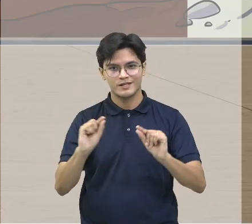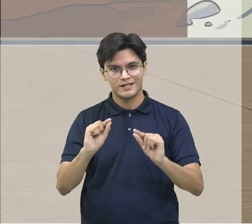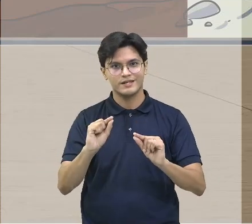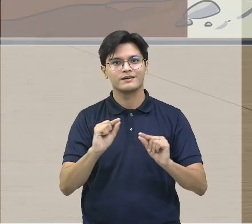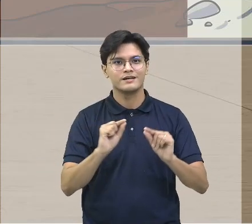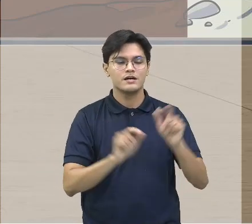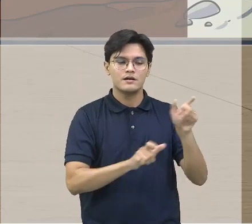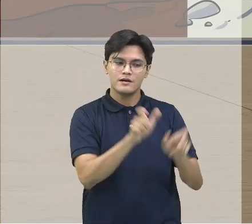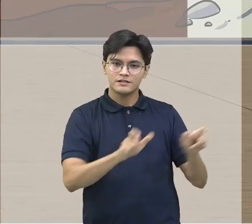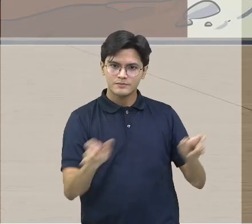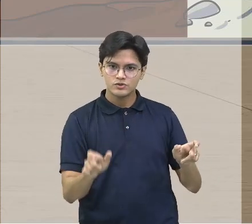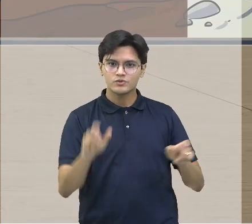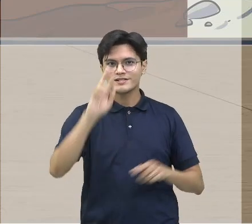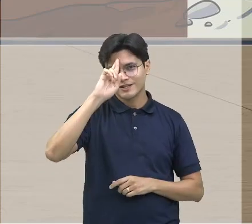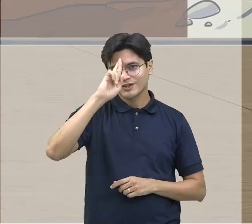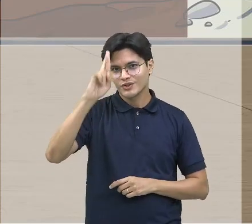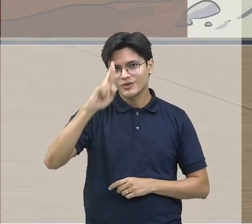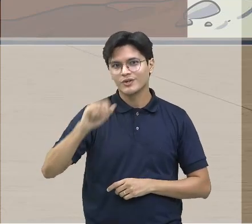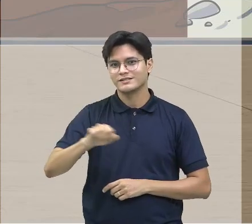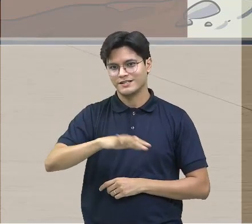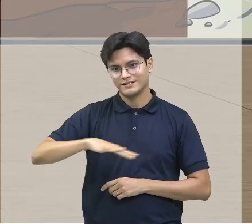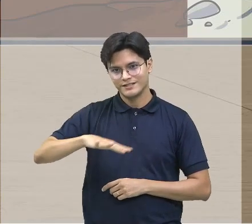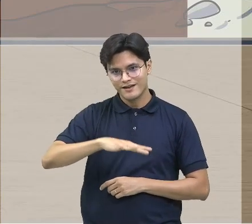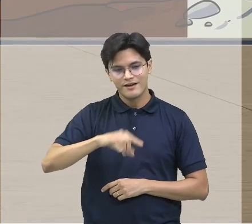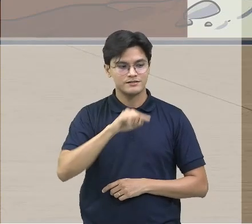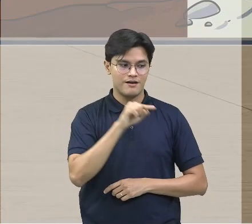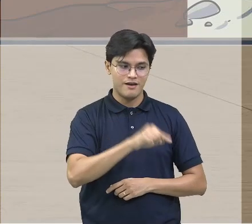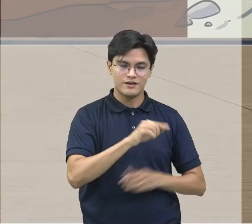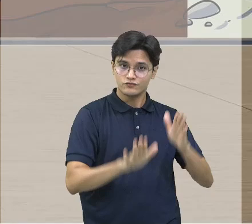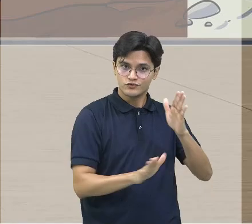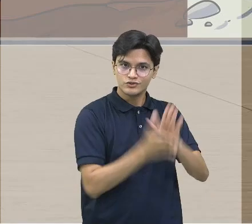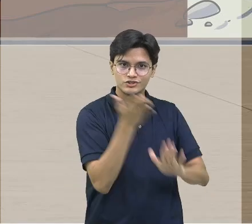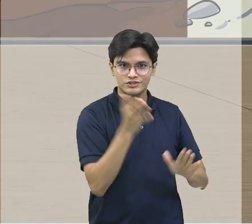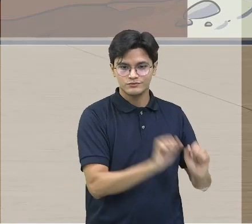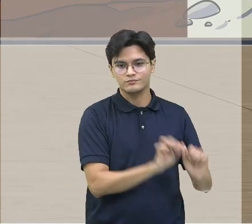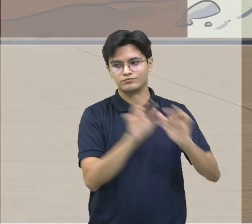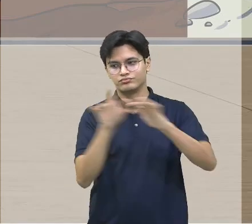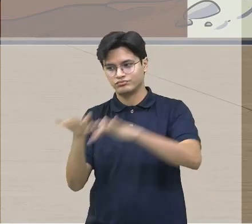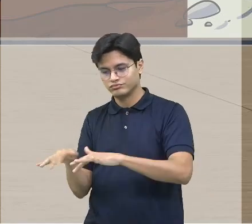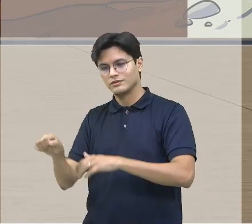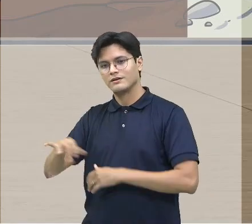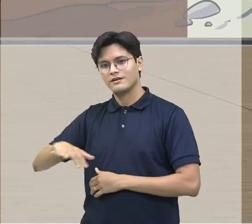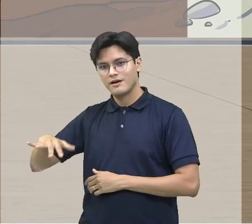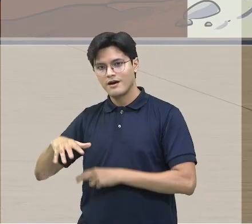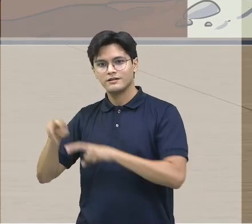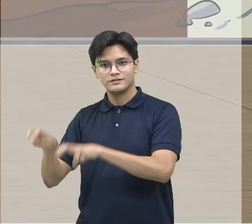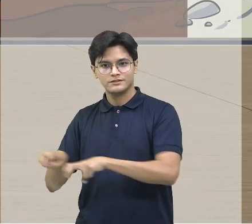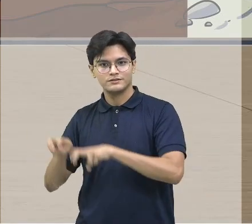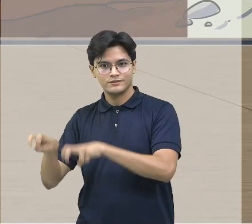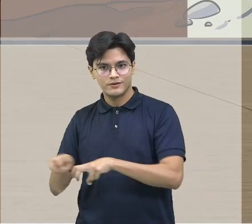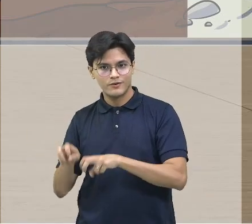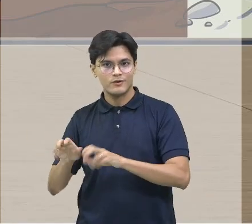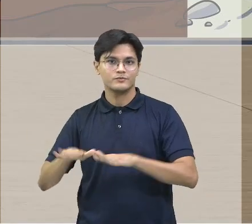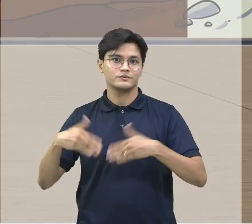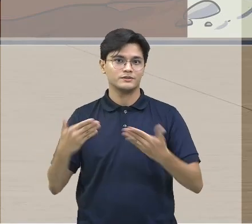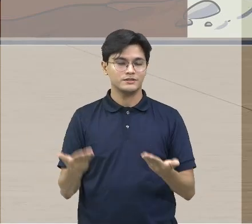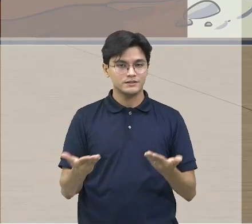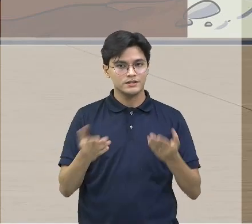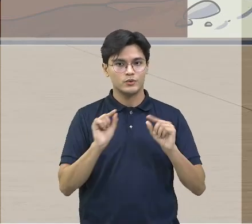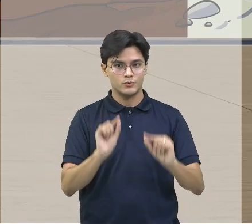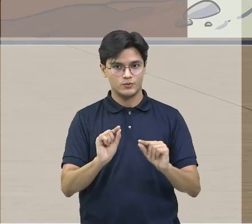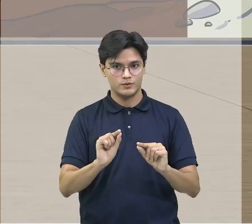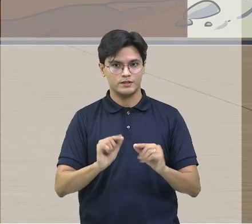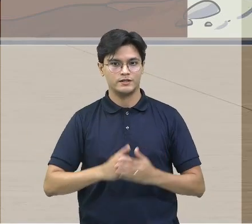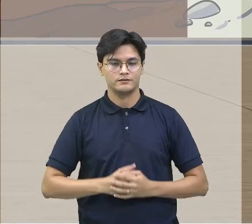terras, de grande área de terra, saíram da cidade e também foram para o campo. Então, esse dono dessas terras,